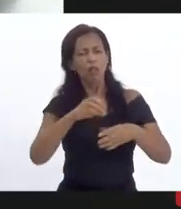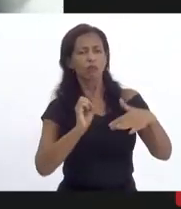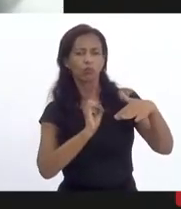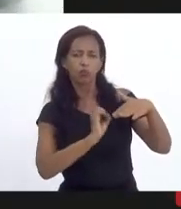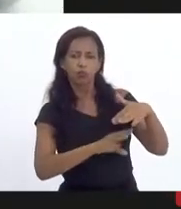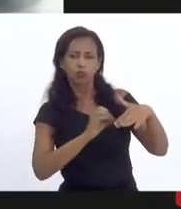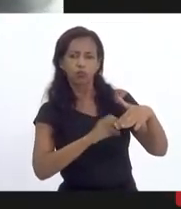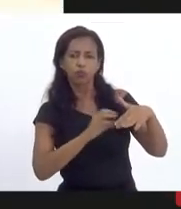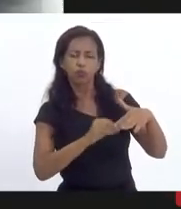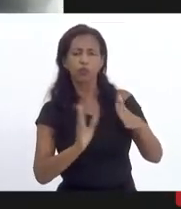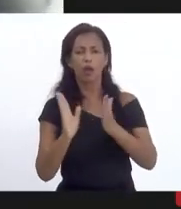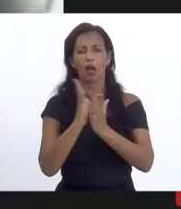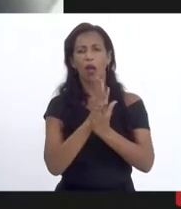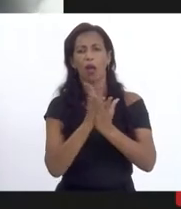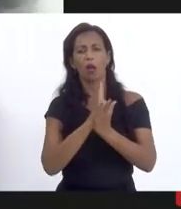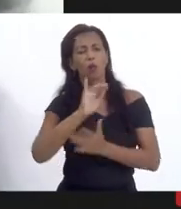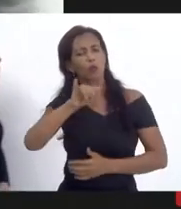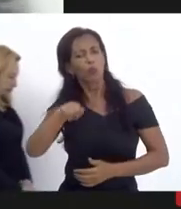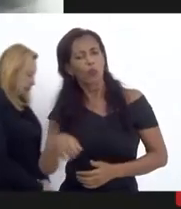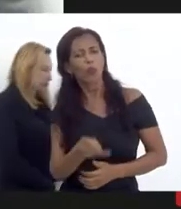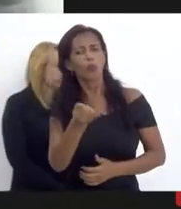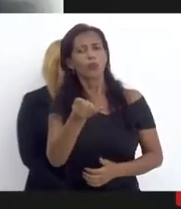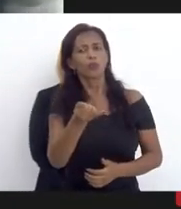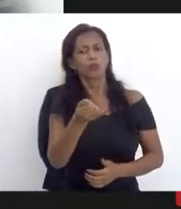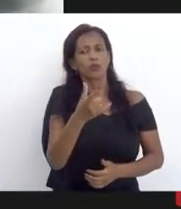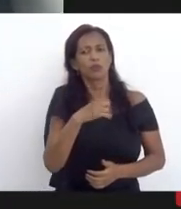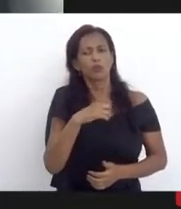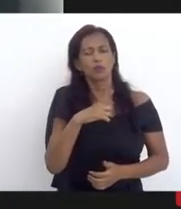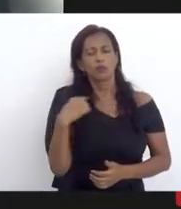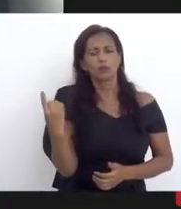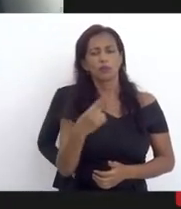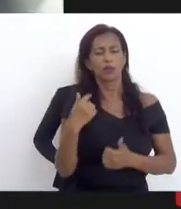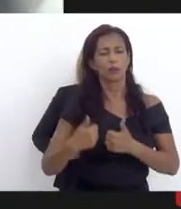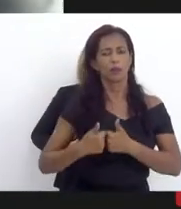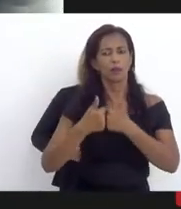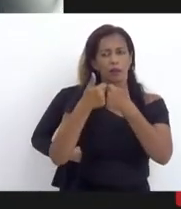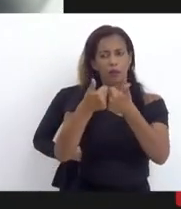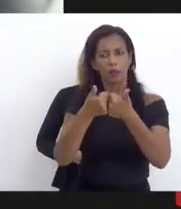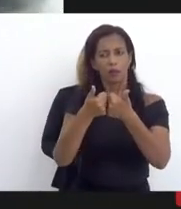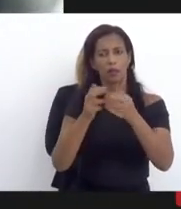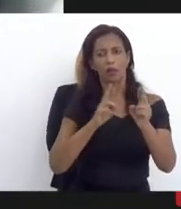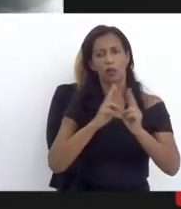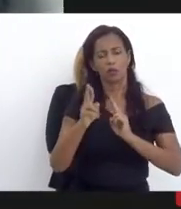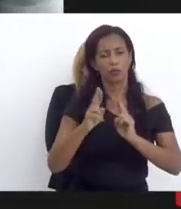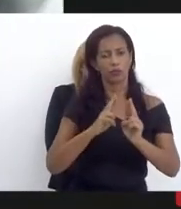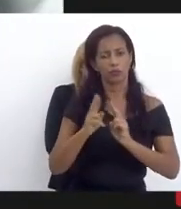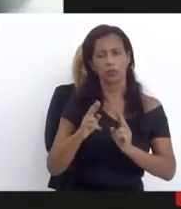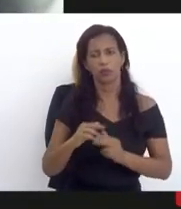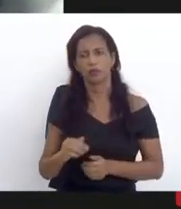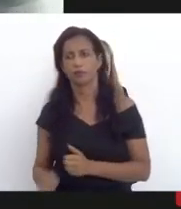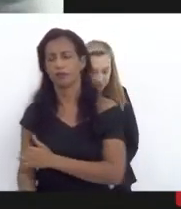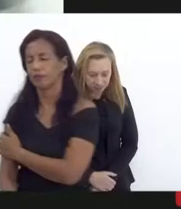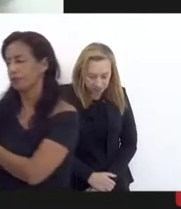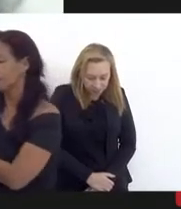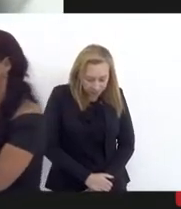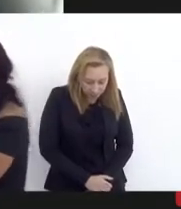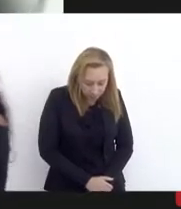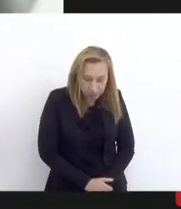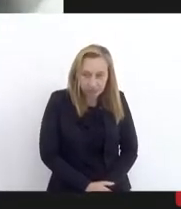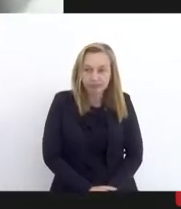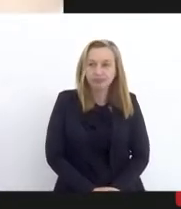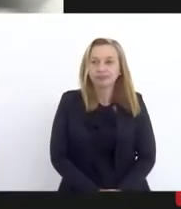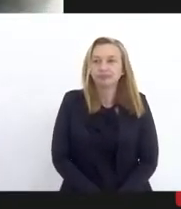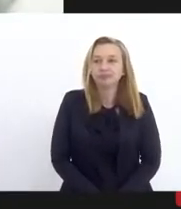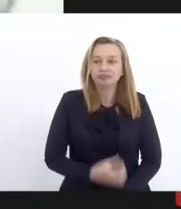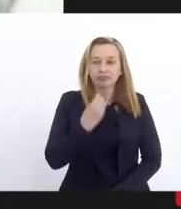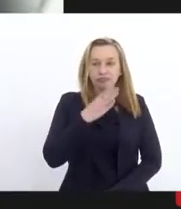Soberano alguma oportunidade de nós melhorarmos as nossas estradas em todo o interior. Obrigado,